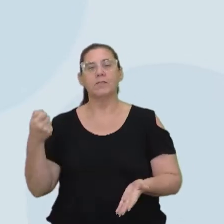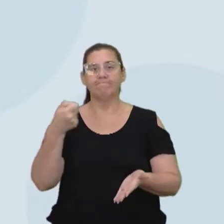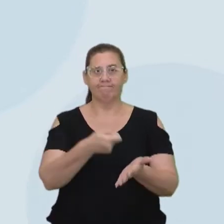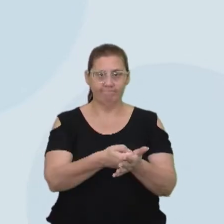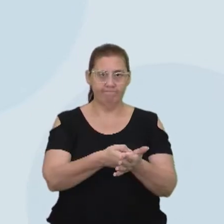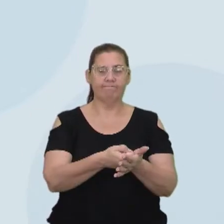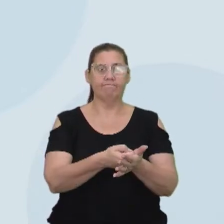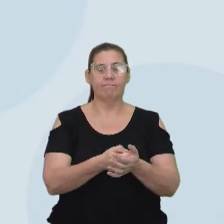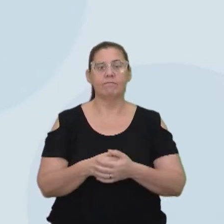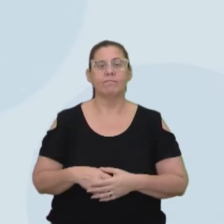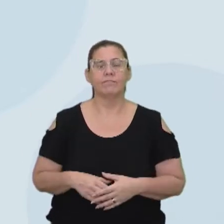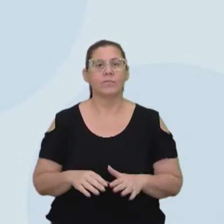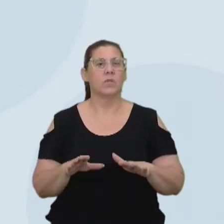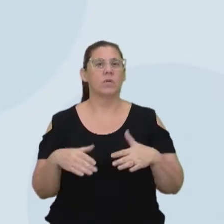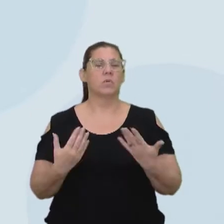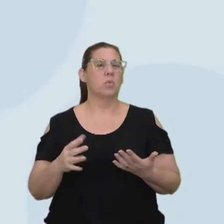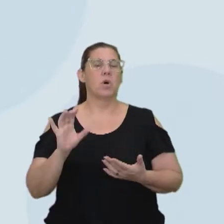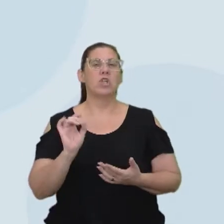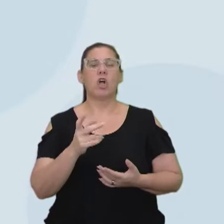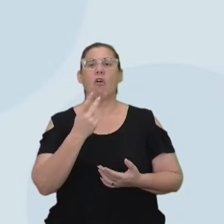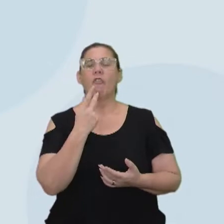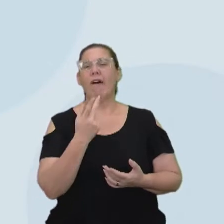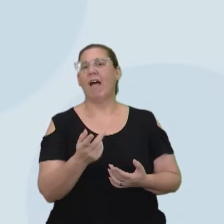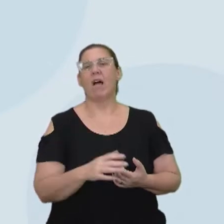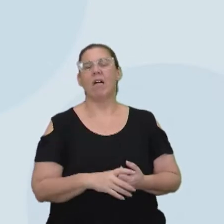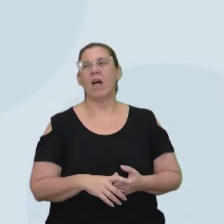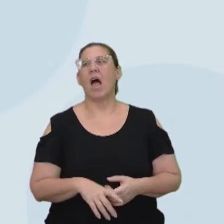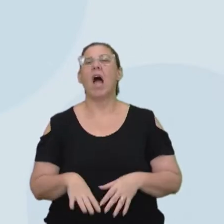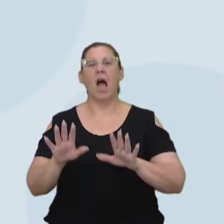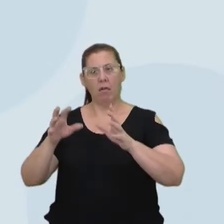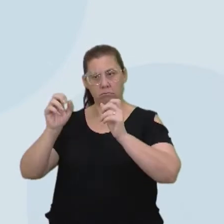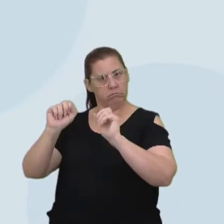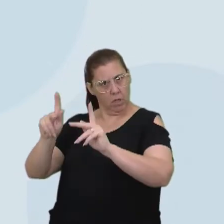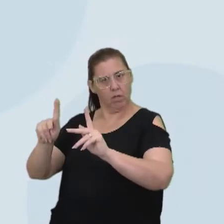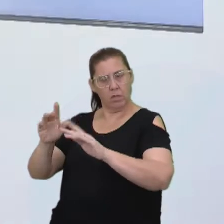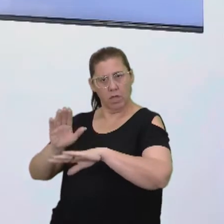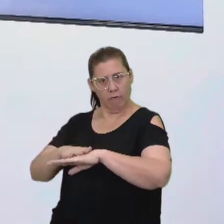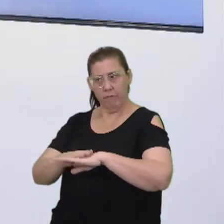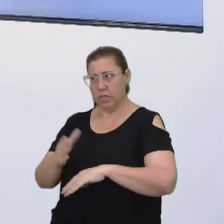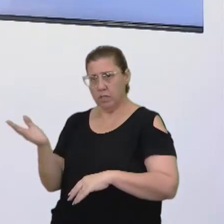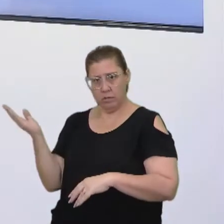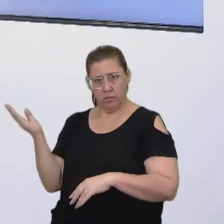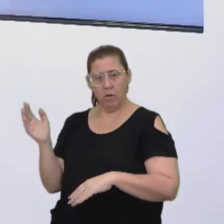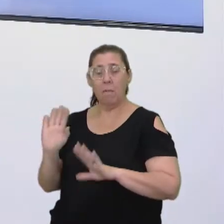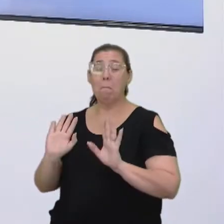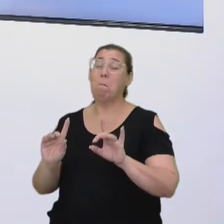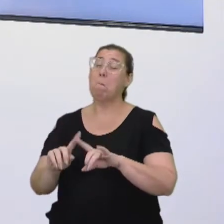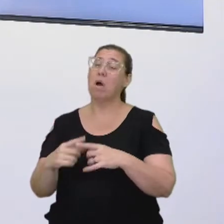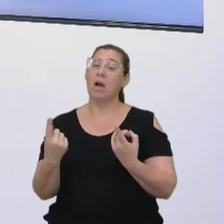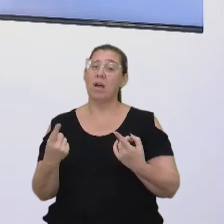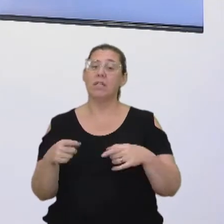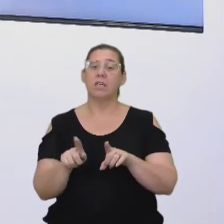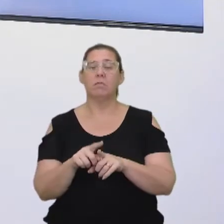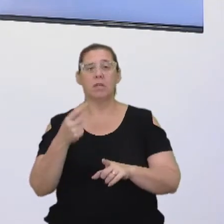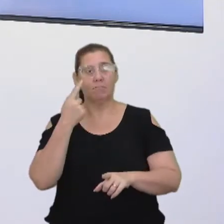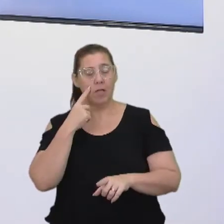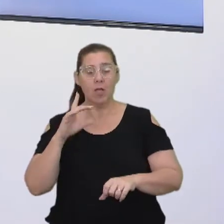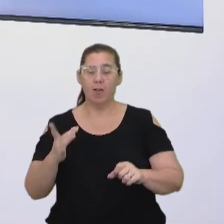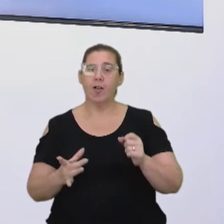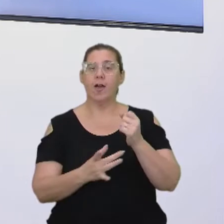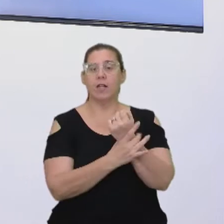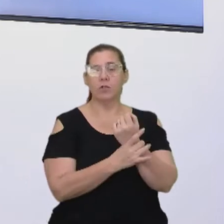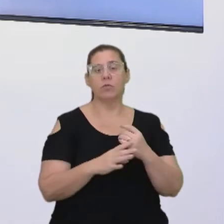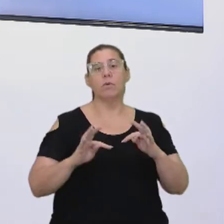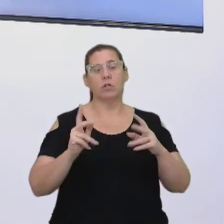exigibilidade. Então, não é só dizer que, tipo, tudo bem, a gente tem que fazer isso, mas ele também tem que garantir os mecanismos para que